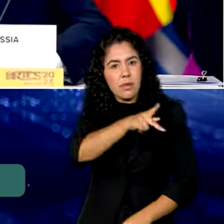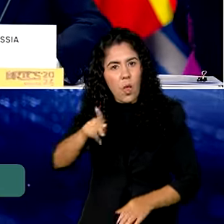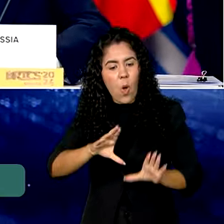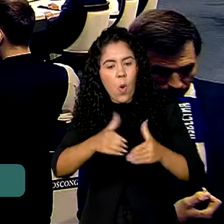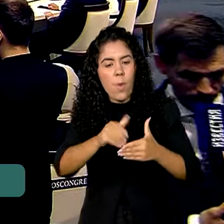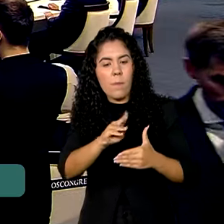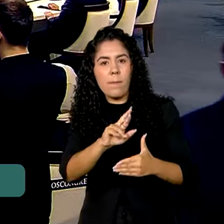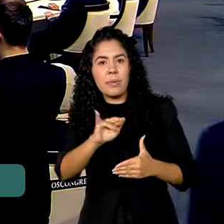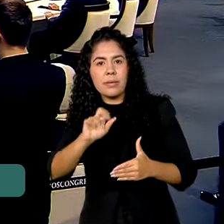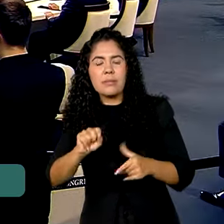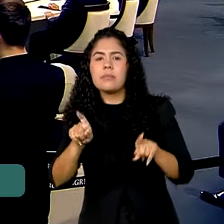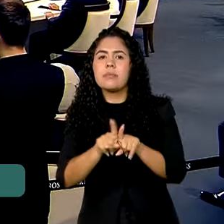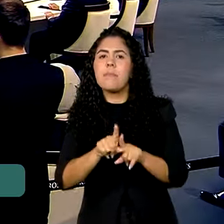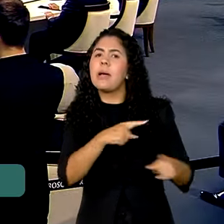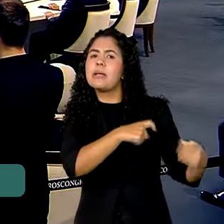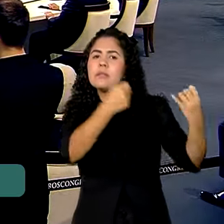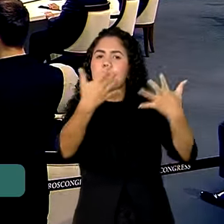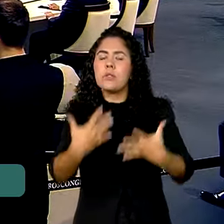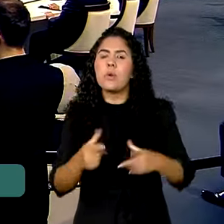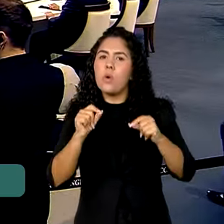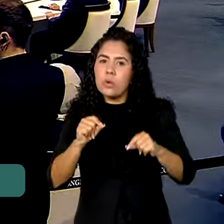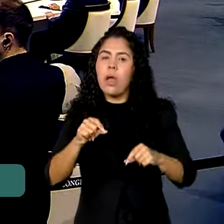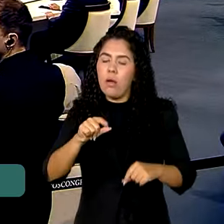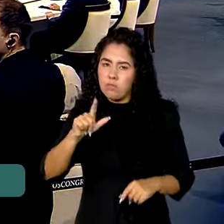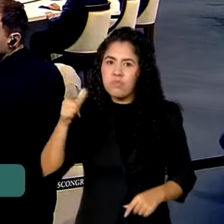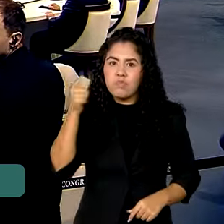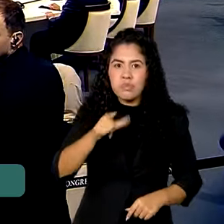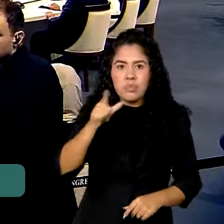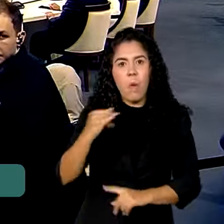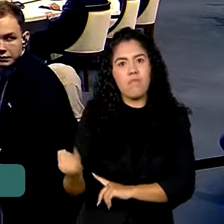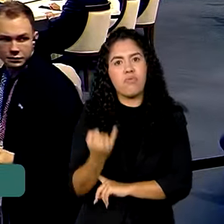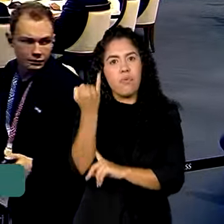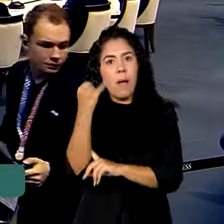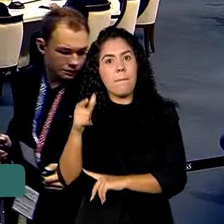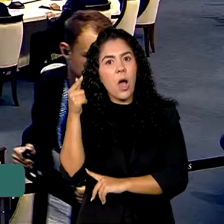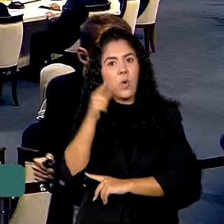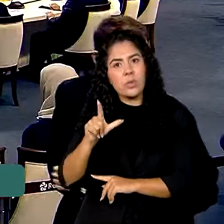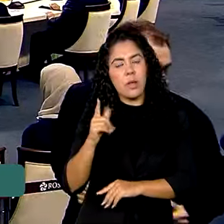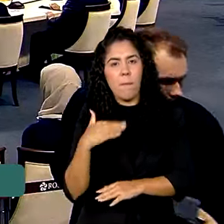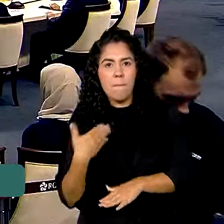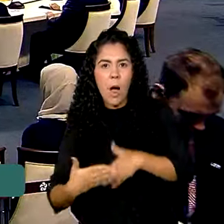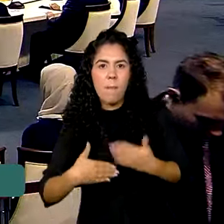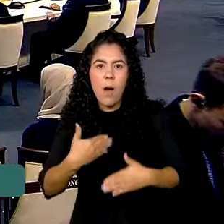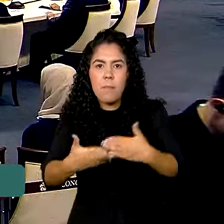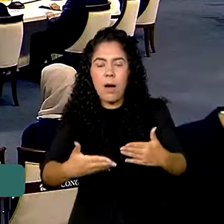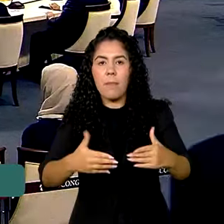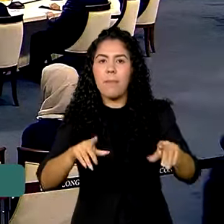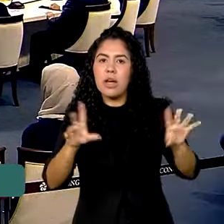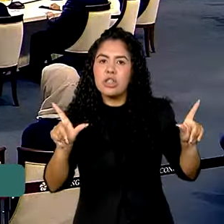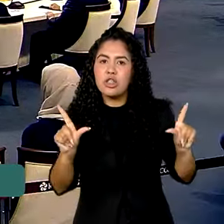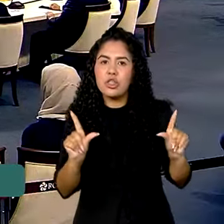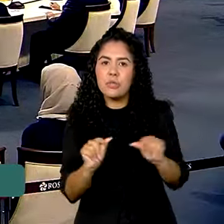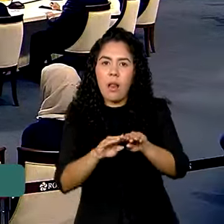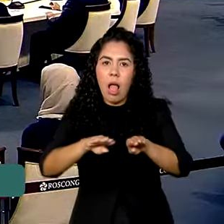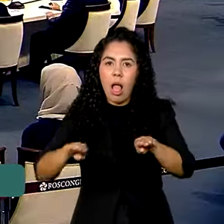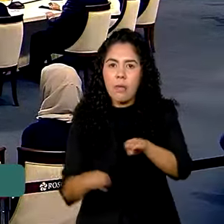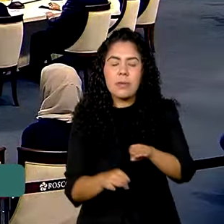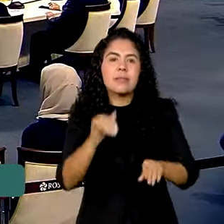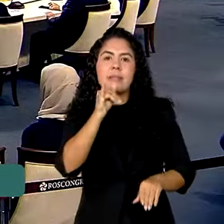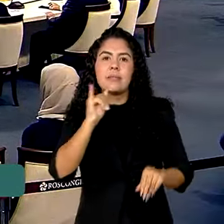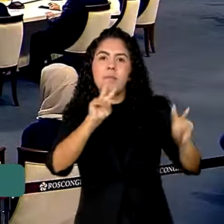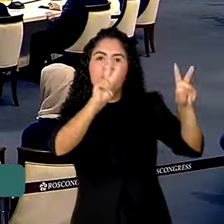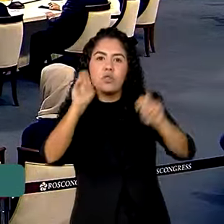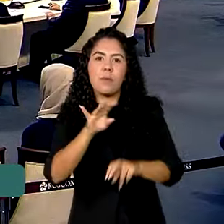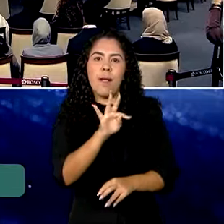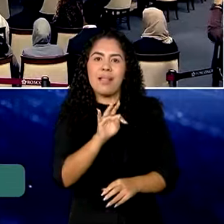fundamental para que o governo pudesse avançar em iniciativas cruciais para a redução das desigualdades como a taxação de